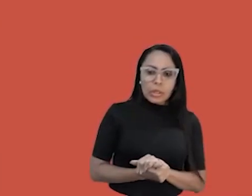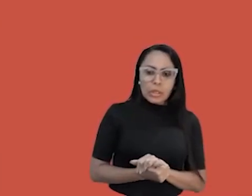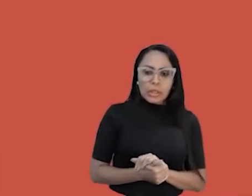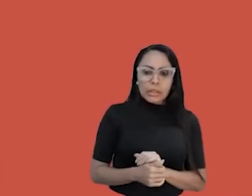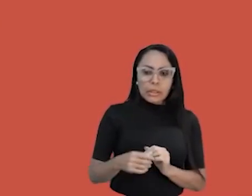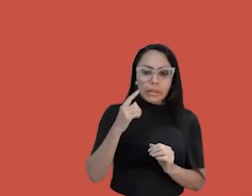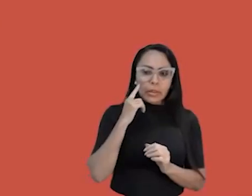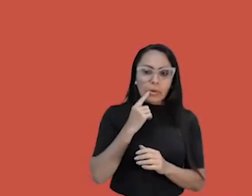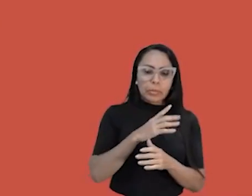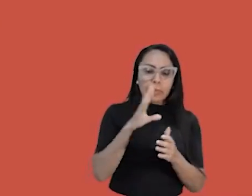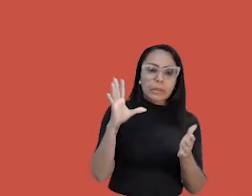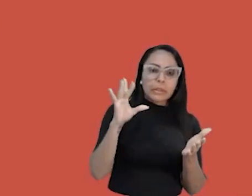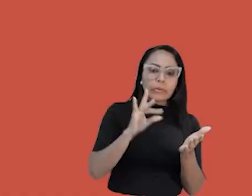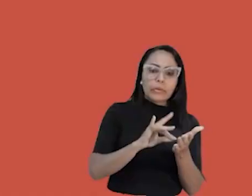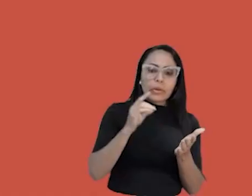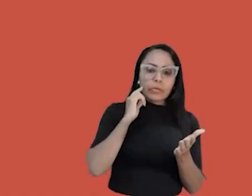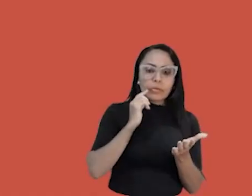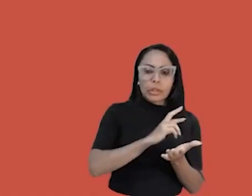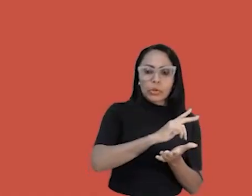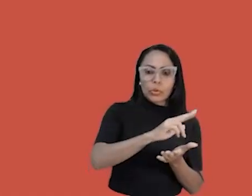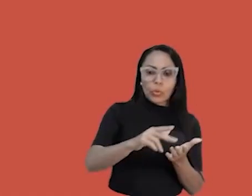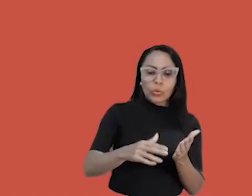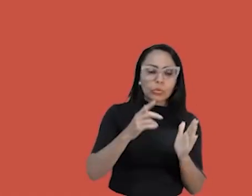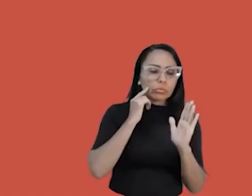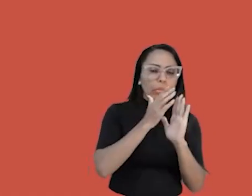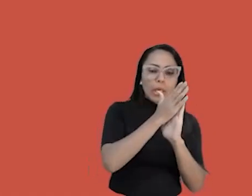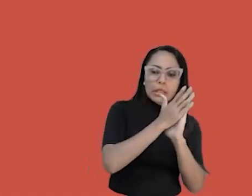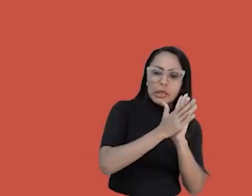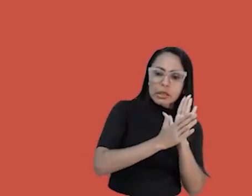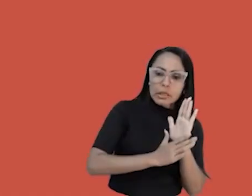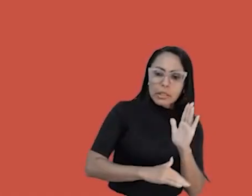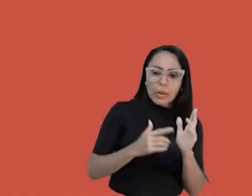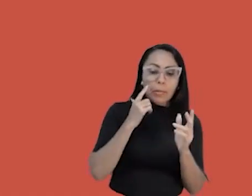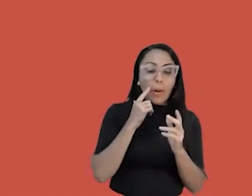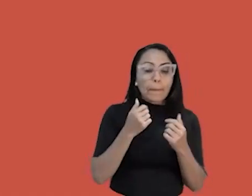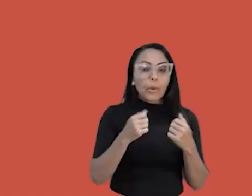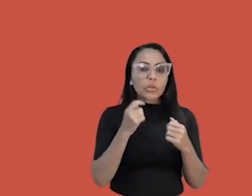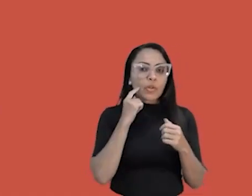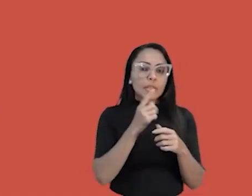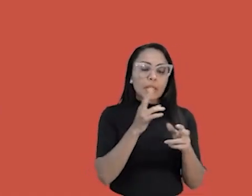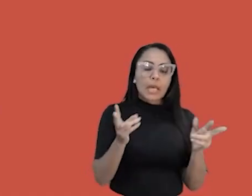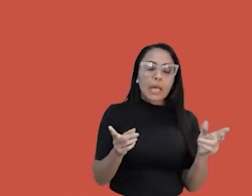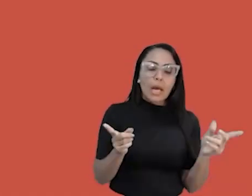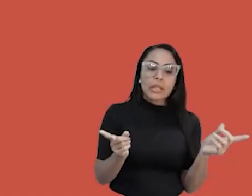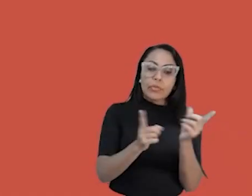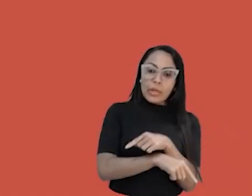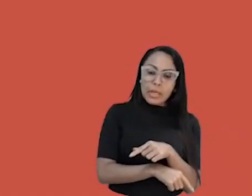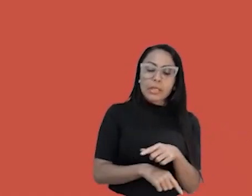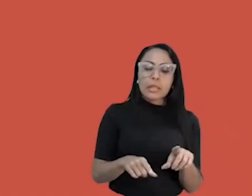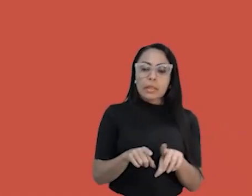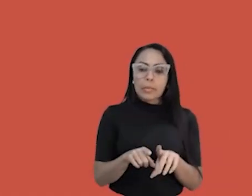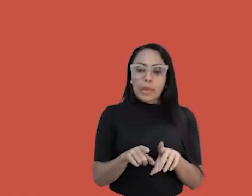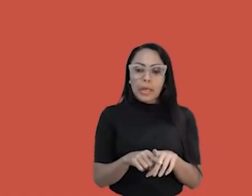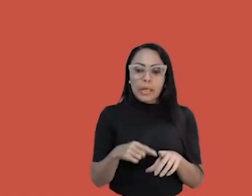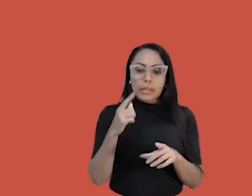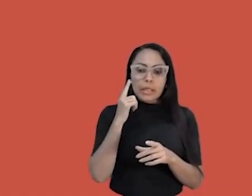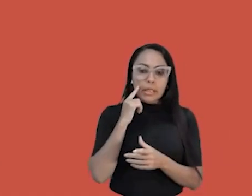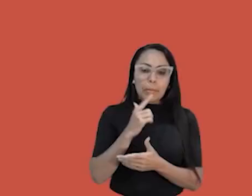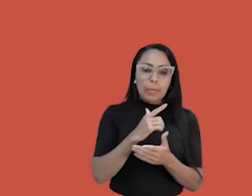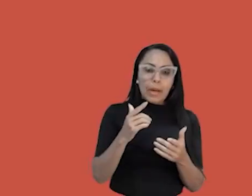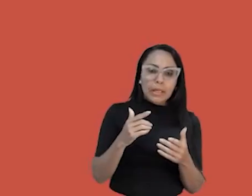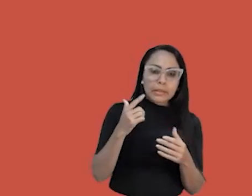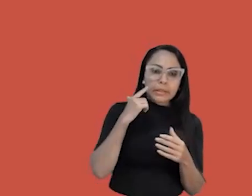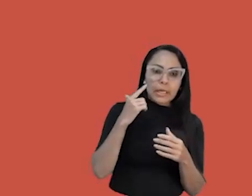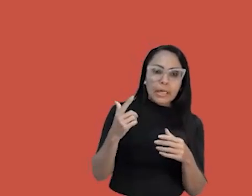estampa, a aplicação, fique em todo o tecido. Eu posso fazer um contraste, como na imagem está trazendo, da parte da